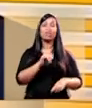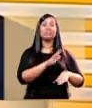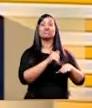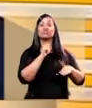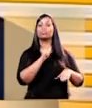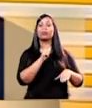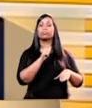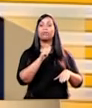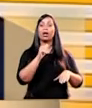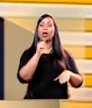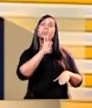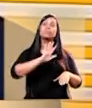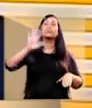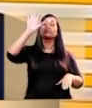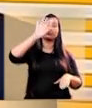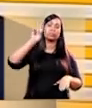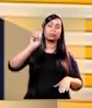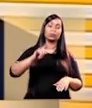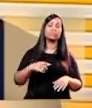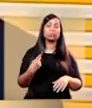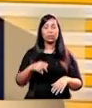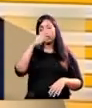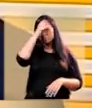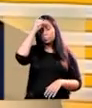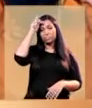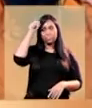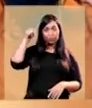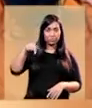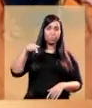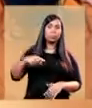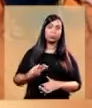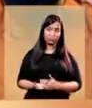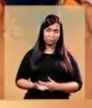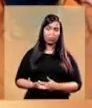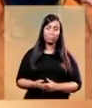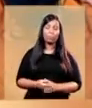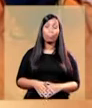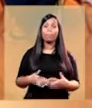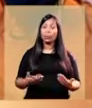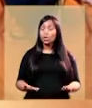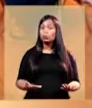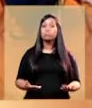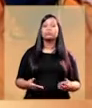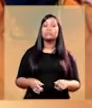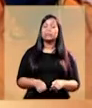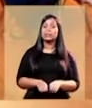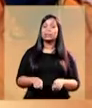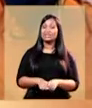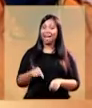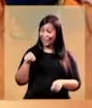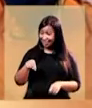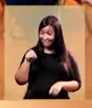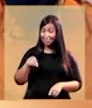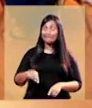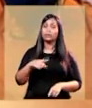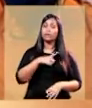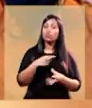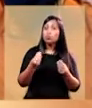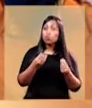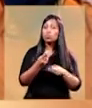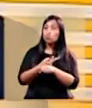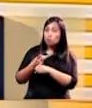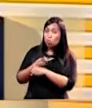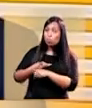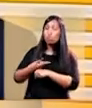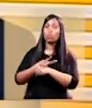nós não vamos chamar o cadastro nacional. Entendi. Nós vamos chamar o cadastro municipal, atender o município. E, obviamente, essa criança, e aqui, como há uma